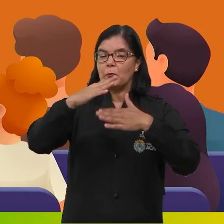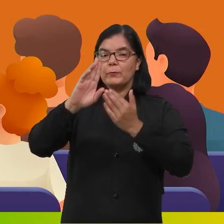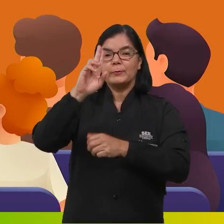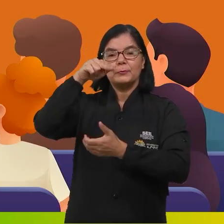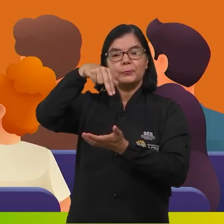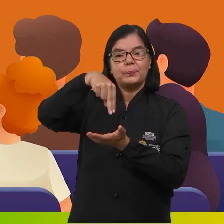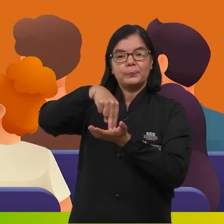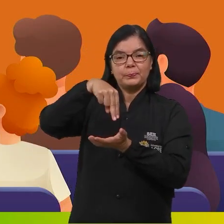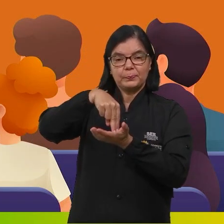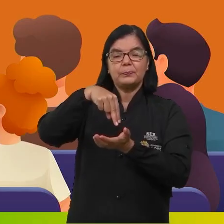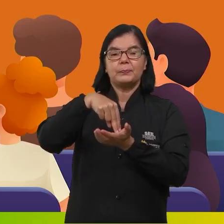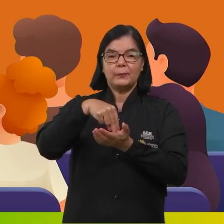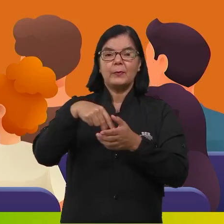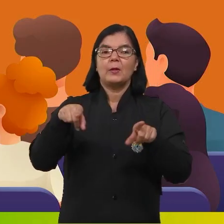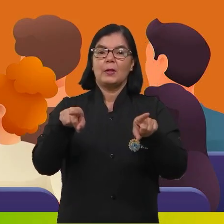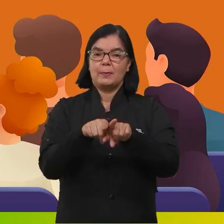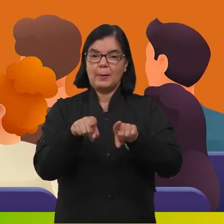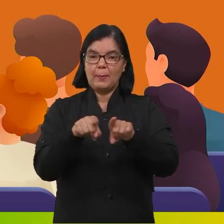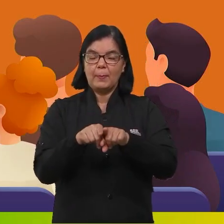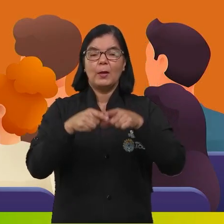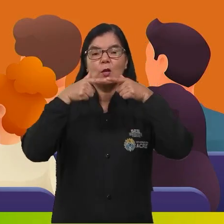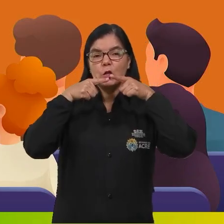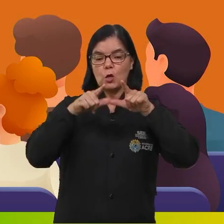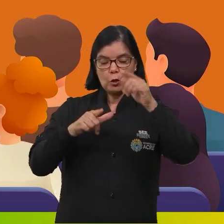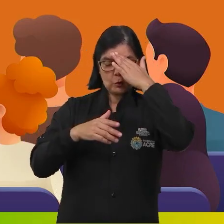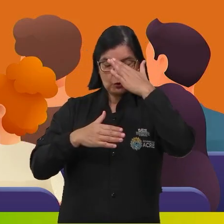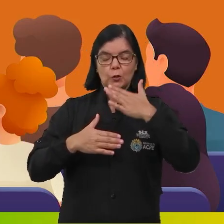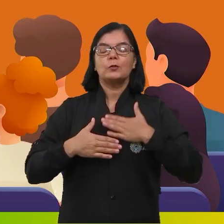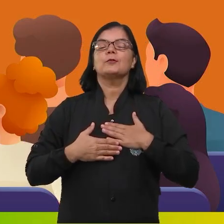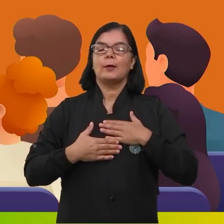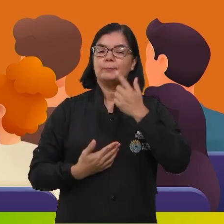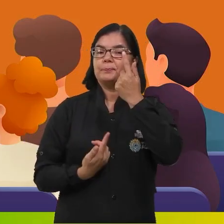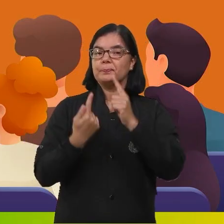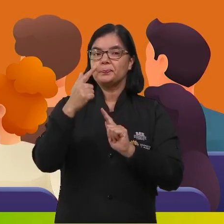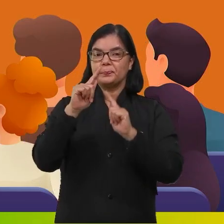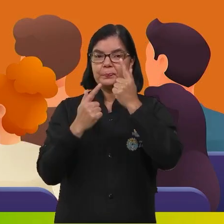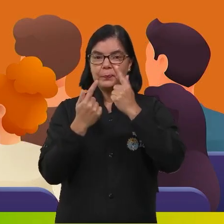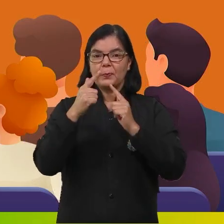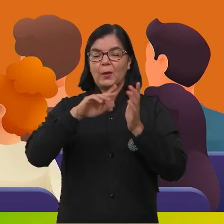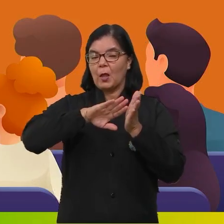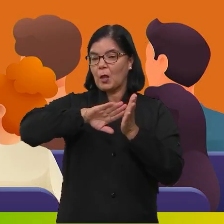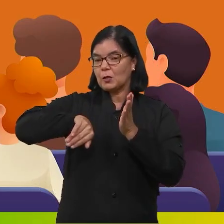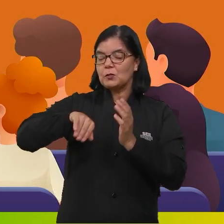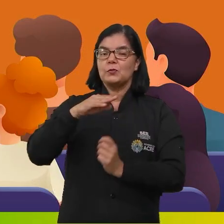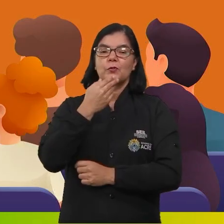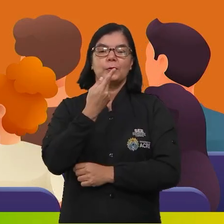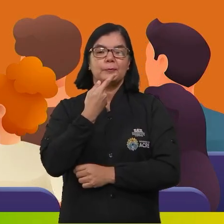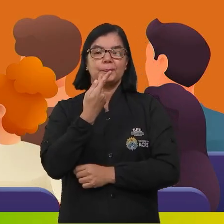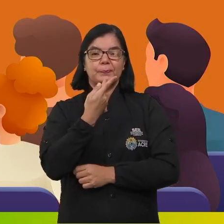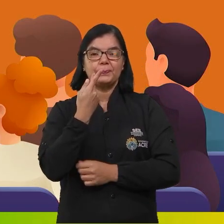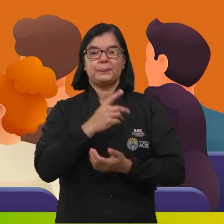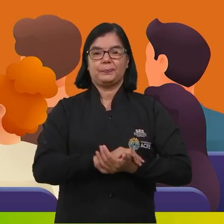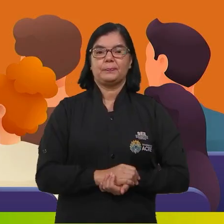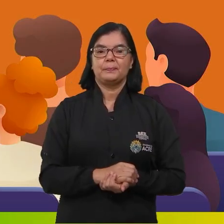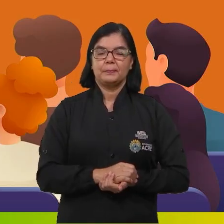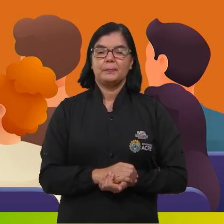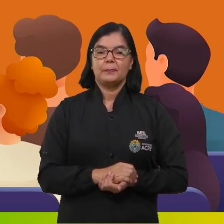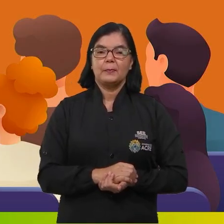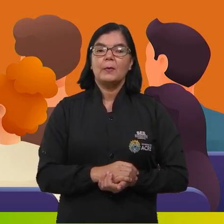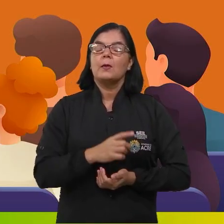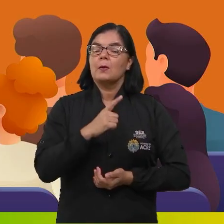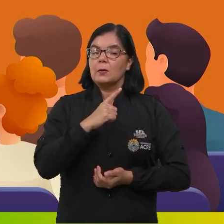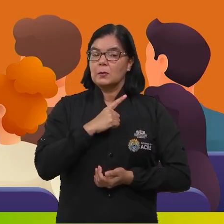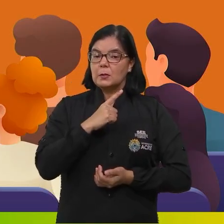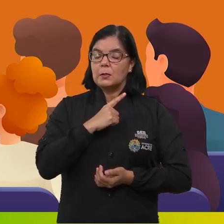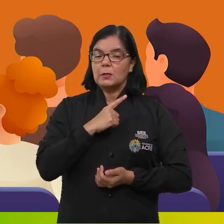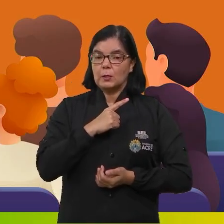personagens exclusivamente pela linguagem corporal e gestual, eliminando a fala. Então, a